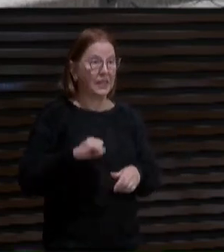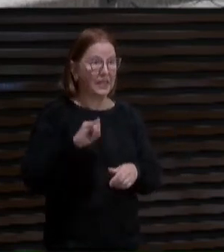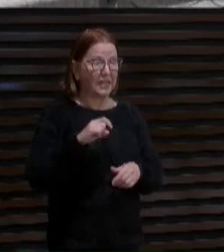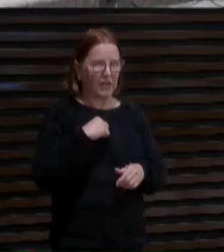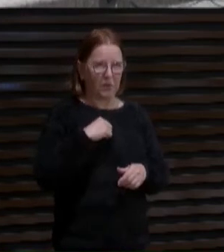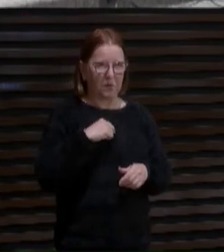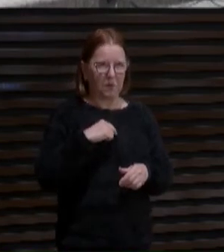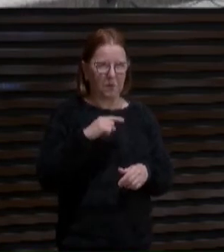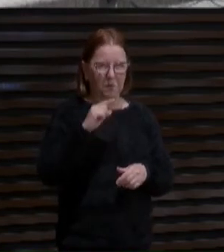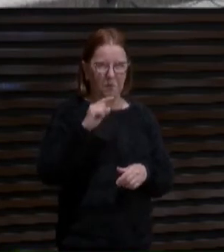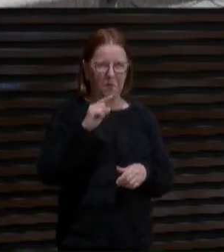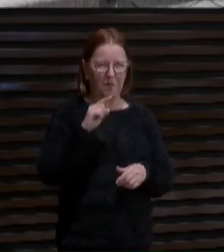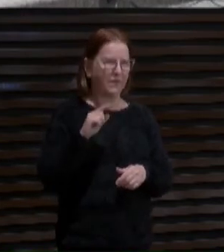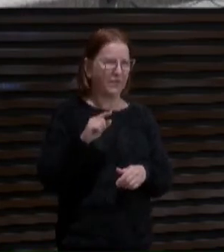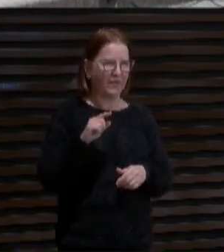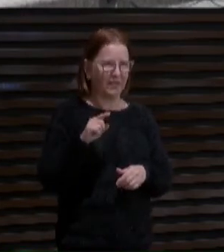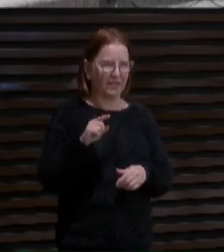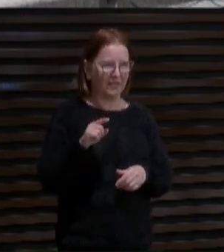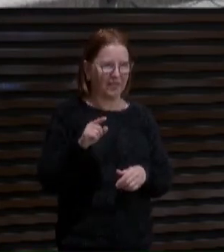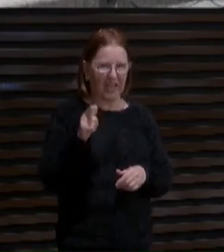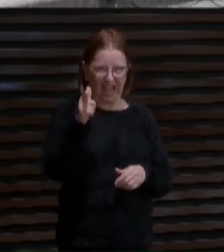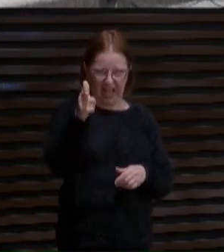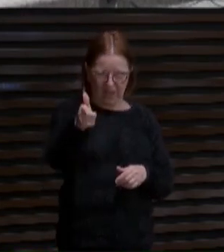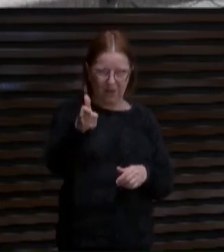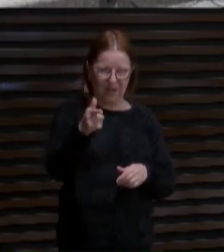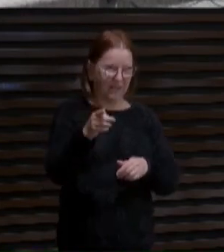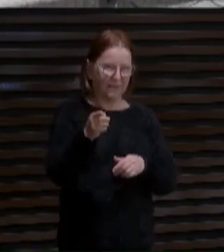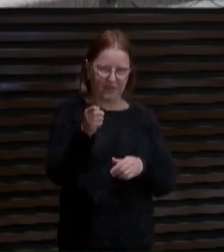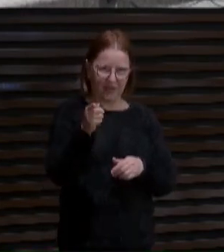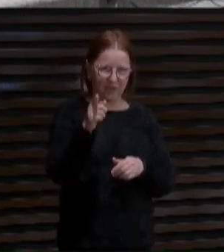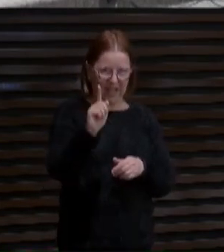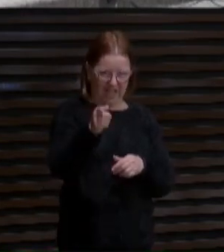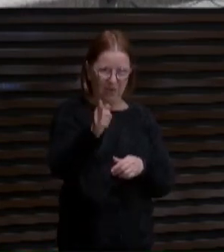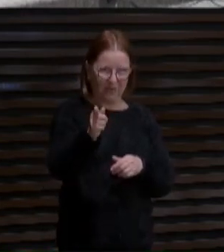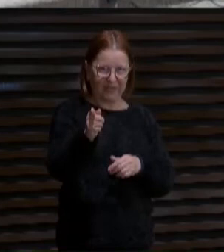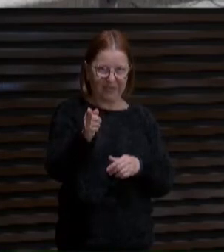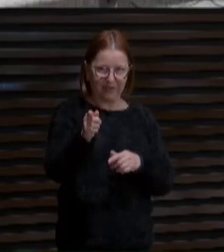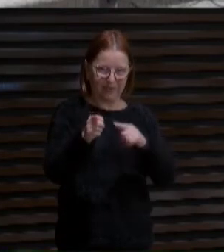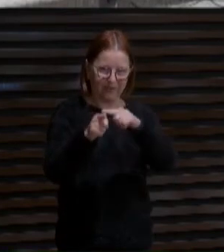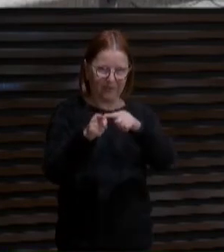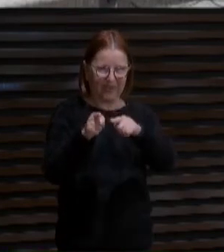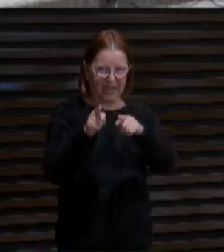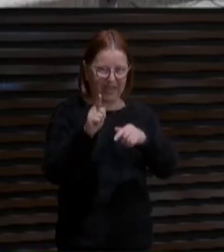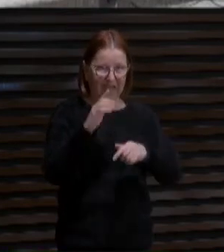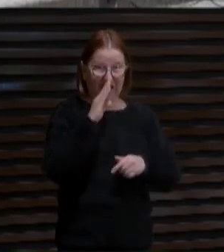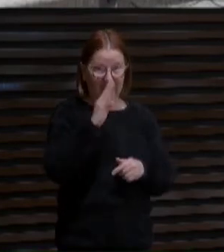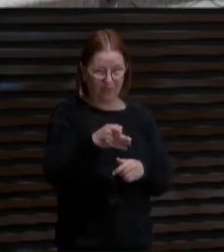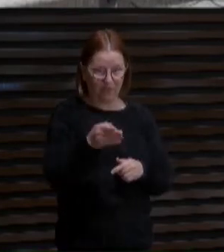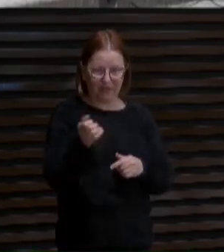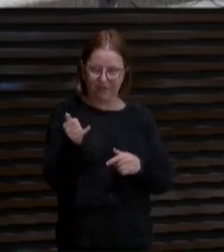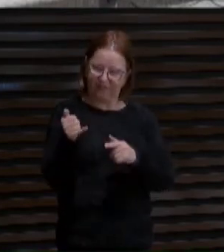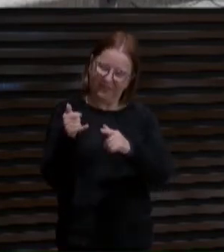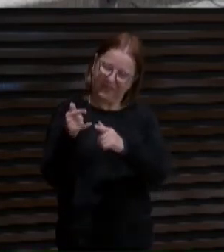Deus Não vem com essa conversa que o céu é o Santão não agora fiz a propaganda do Santão